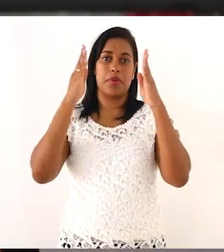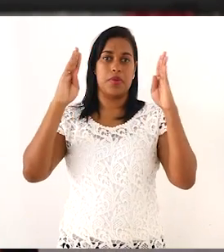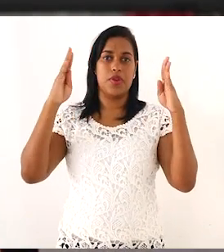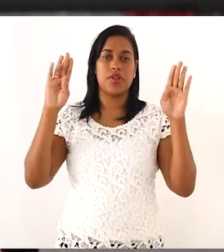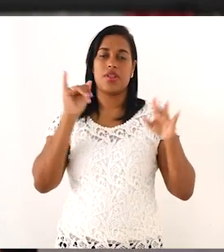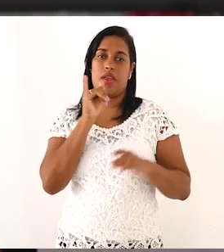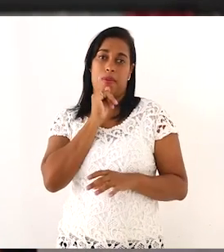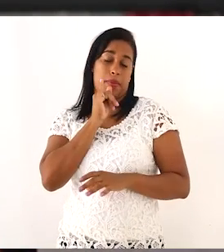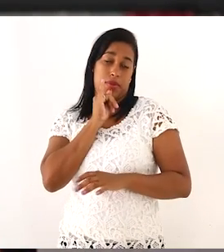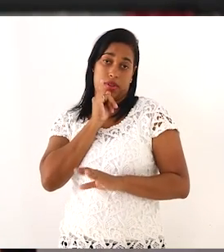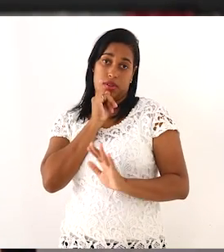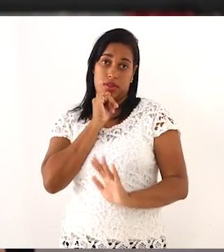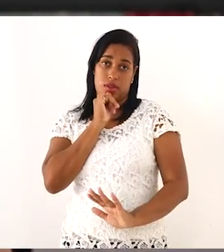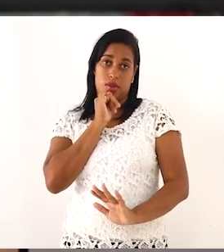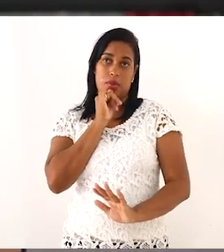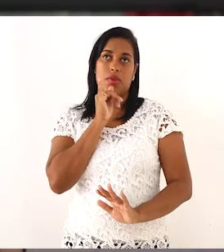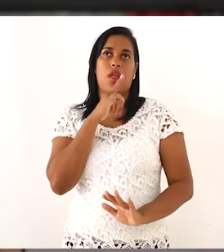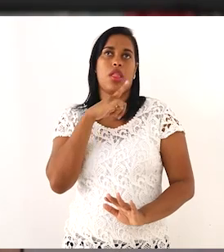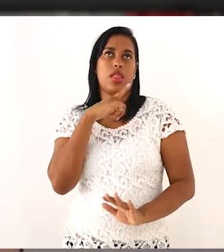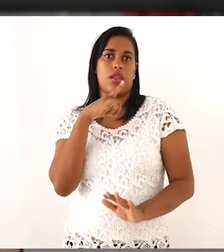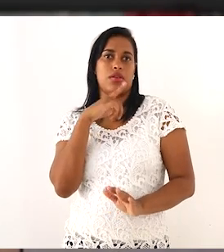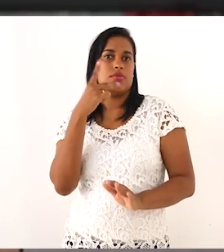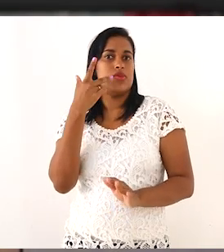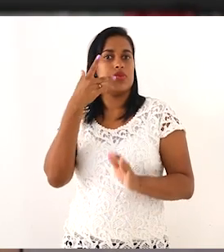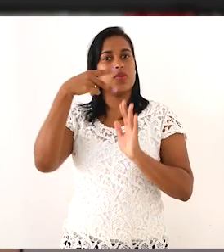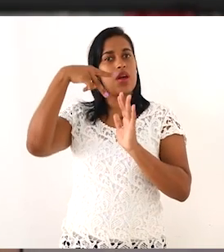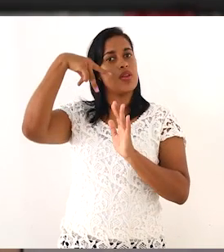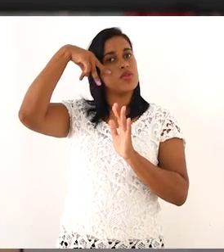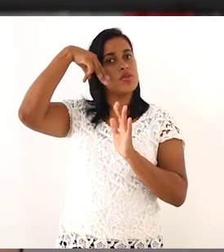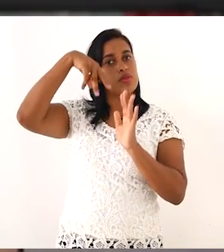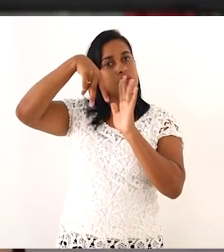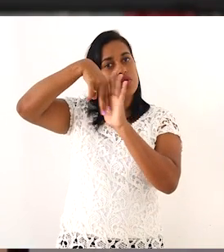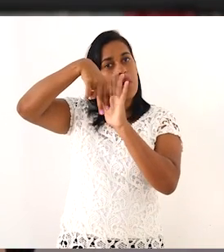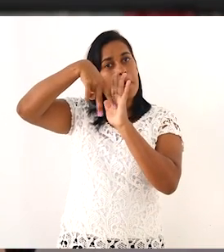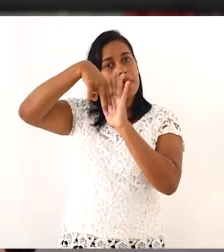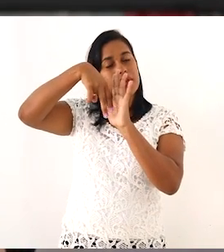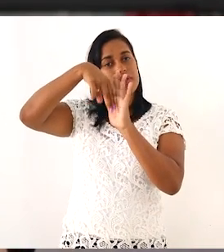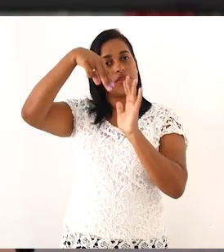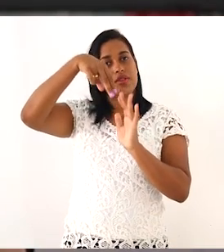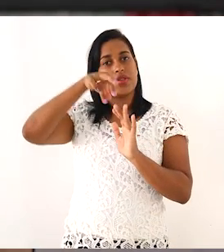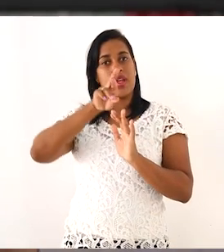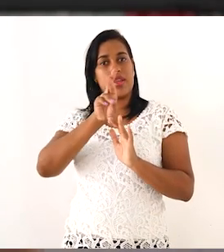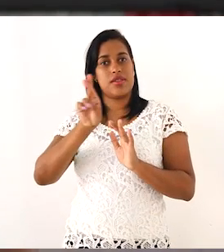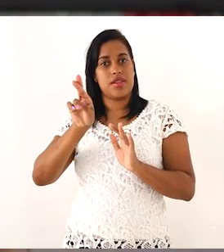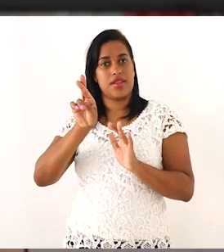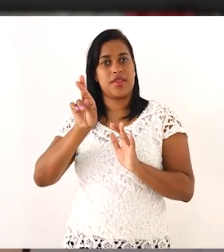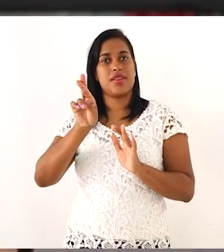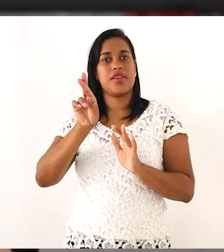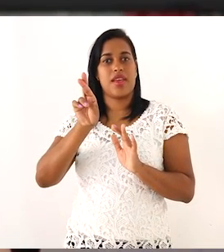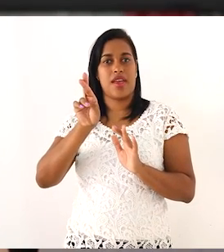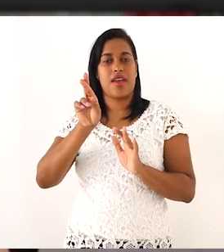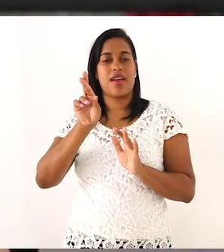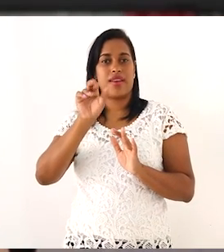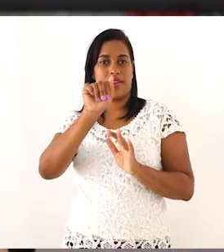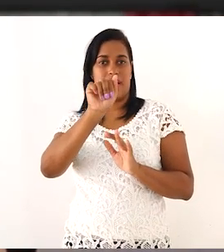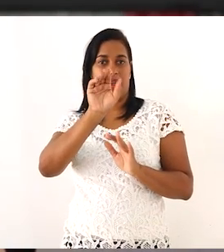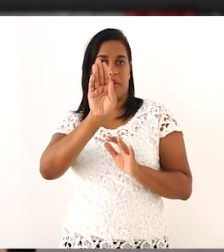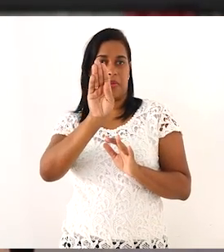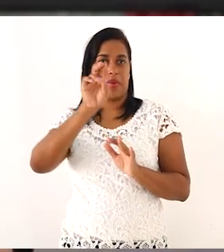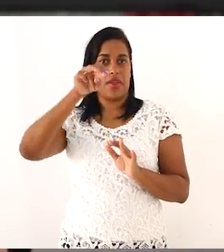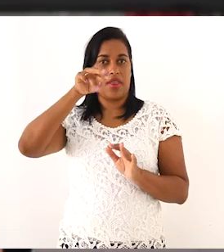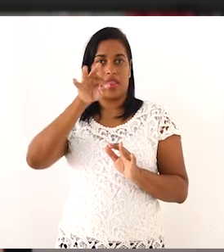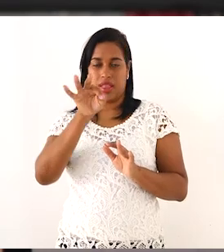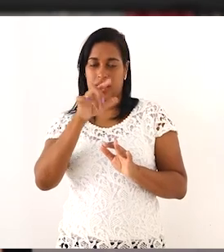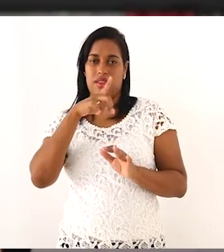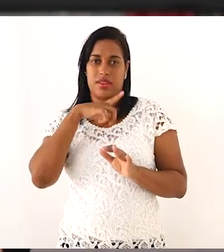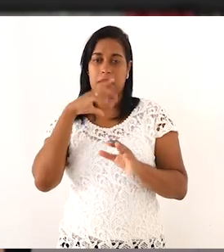o exemplo das normativas da Associação Brasileira de Normas Técnicas, né, que é muito comum e é uma comunicação